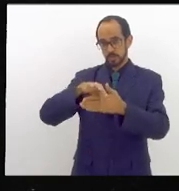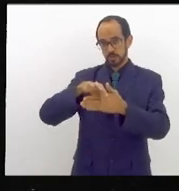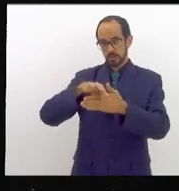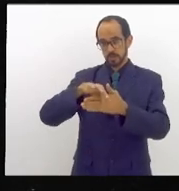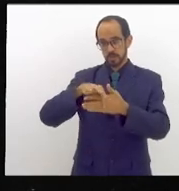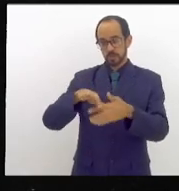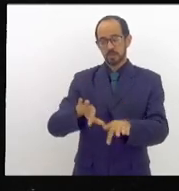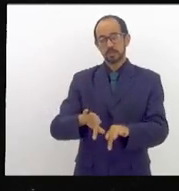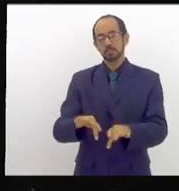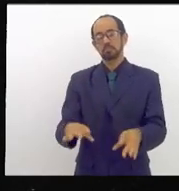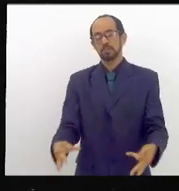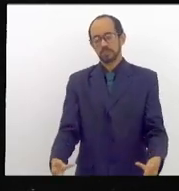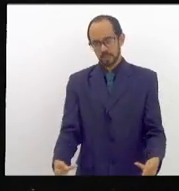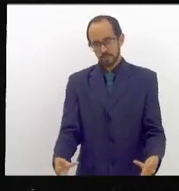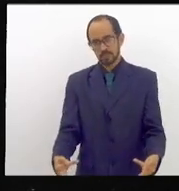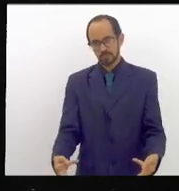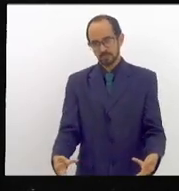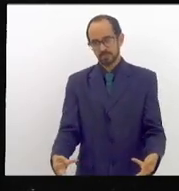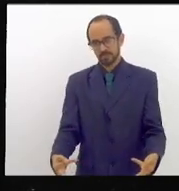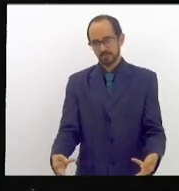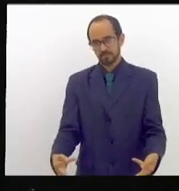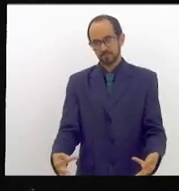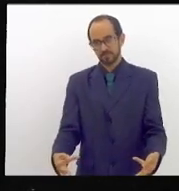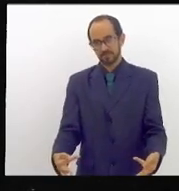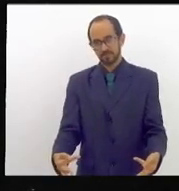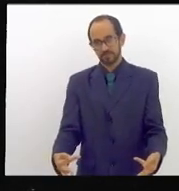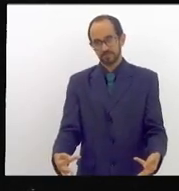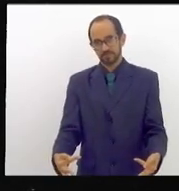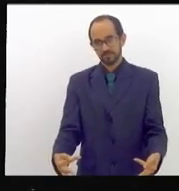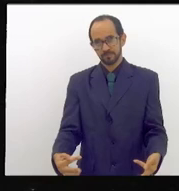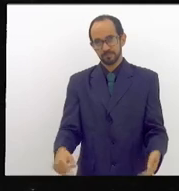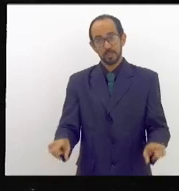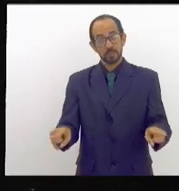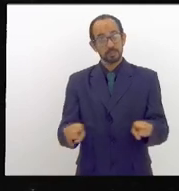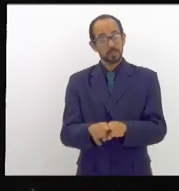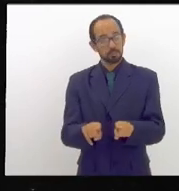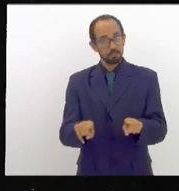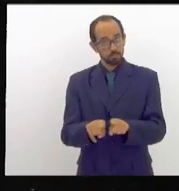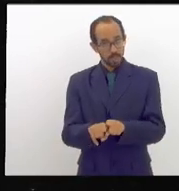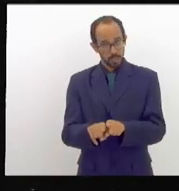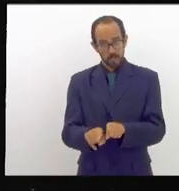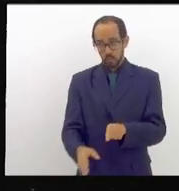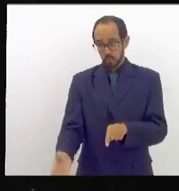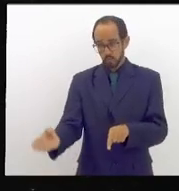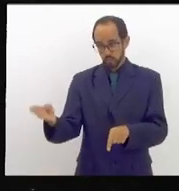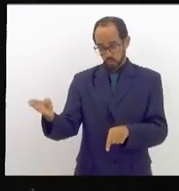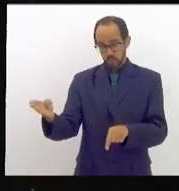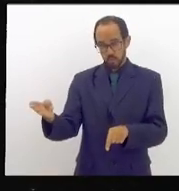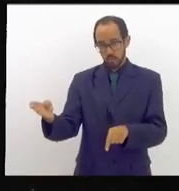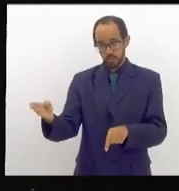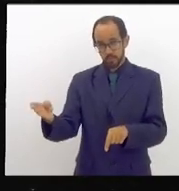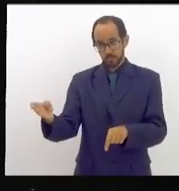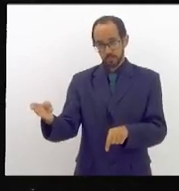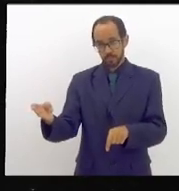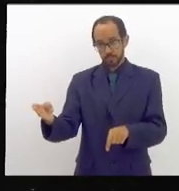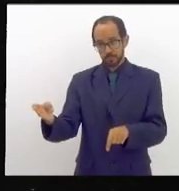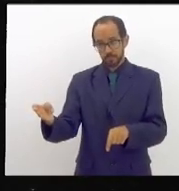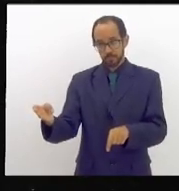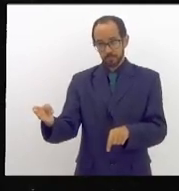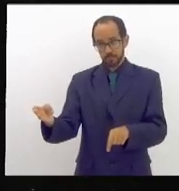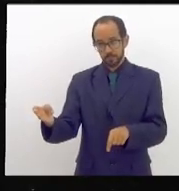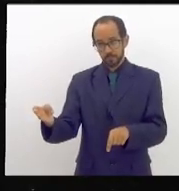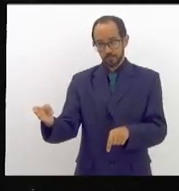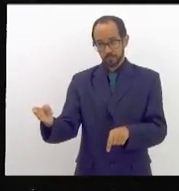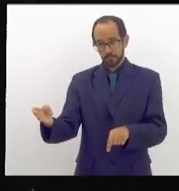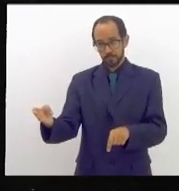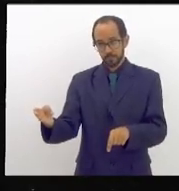é simplicidade e mais do que tudo com o senhor e do Senhor